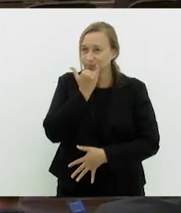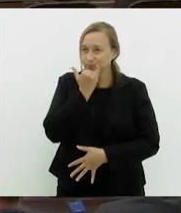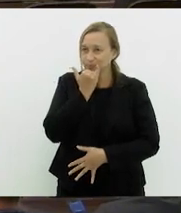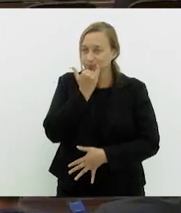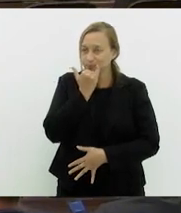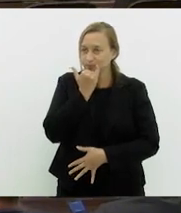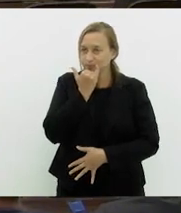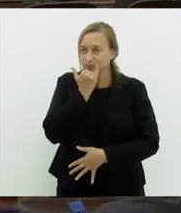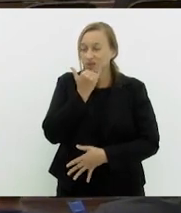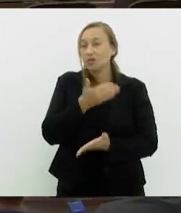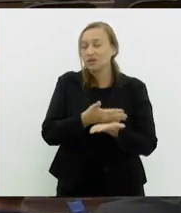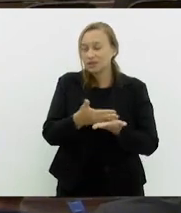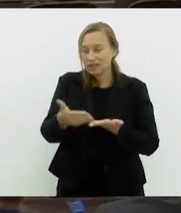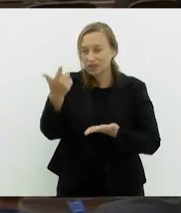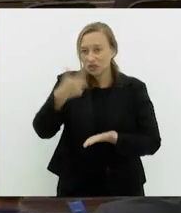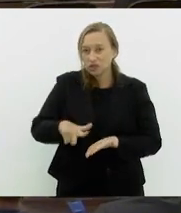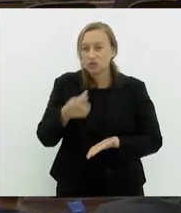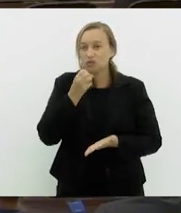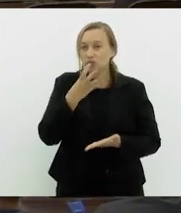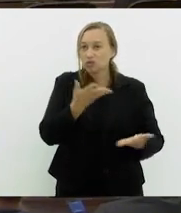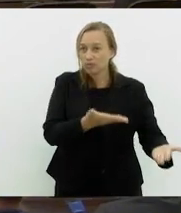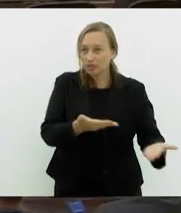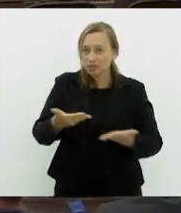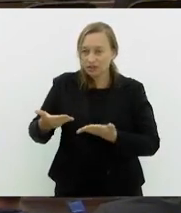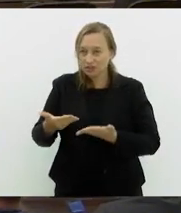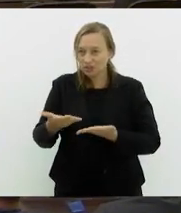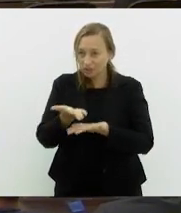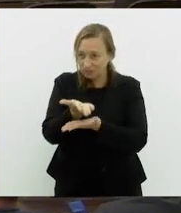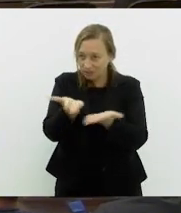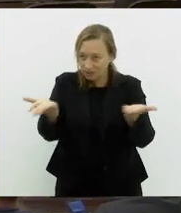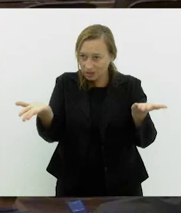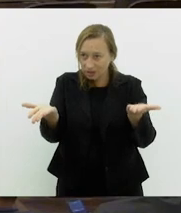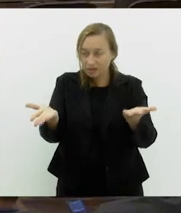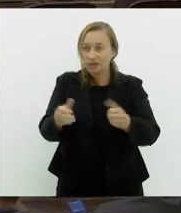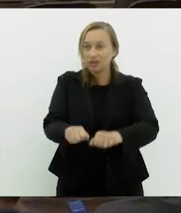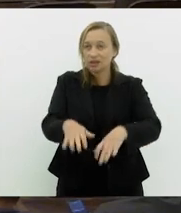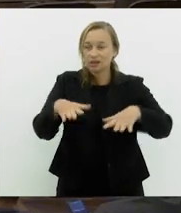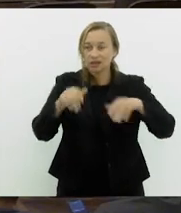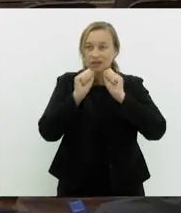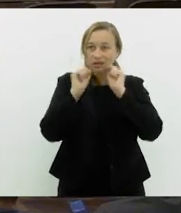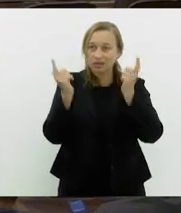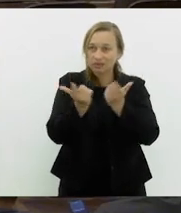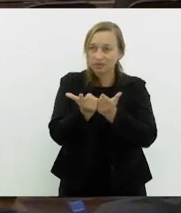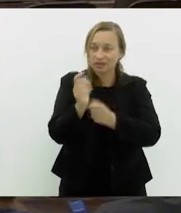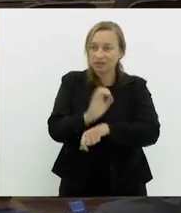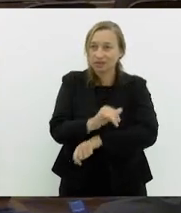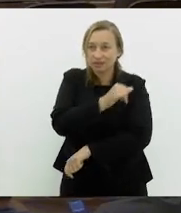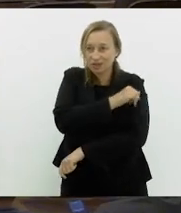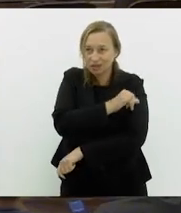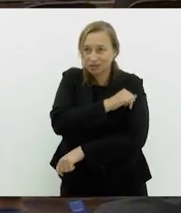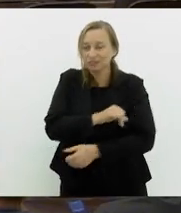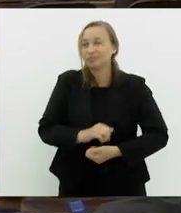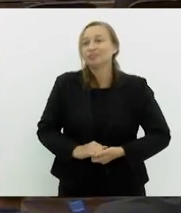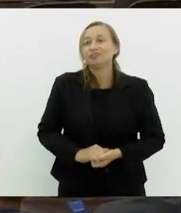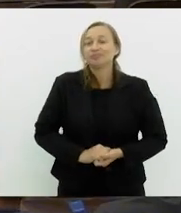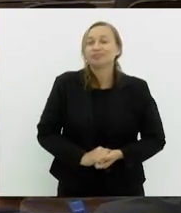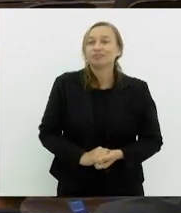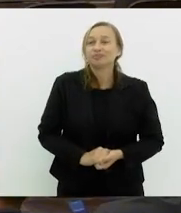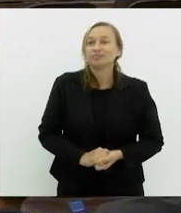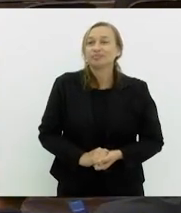Vou começar de novo. Sejam todos bem-vindos à Assembleia Legislativa do Estado do Rio de Janeiro